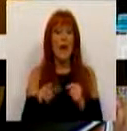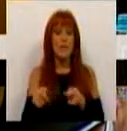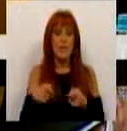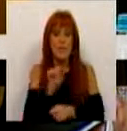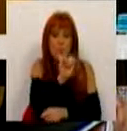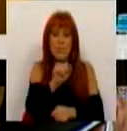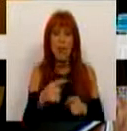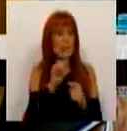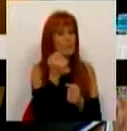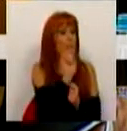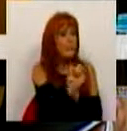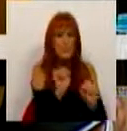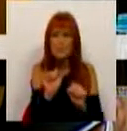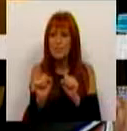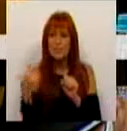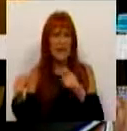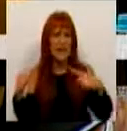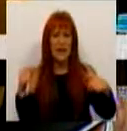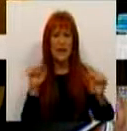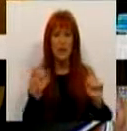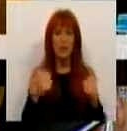com as suas singularidades.